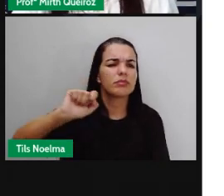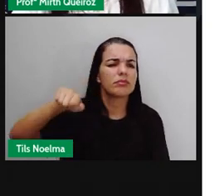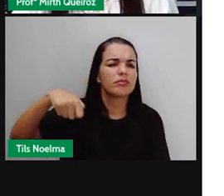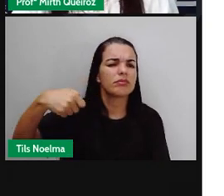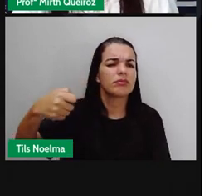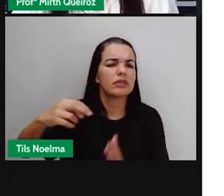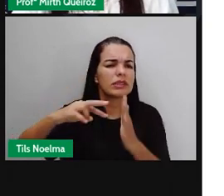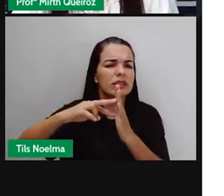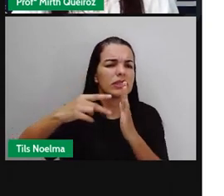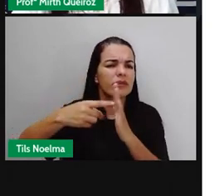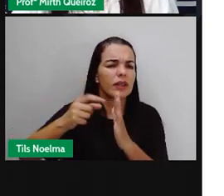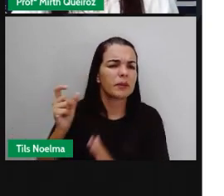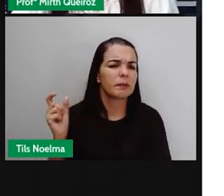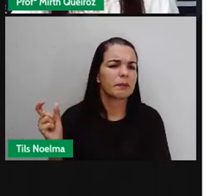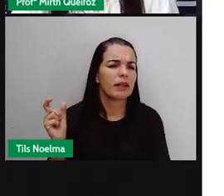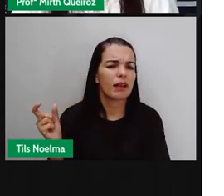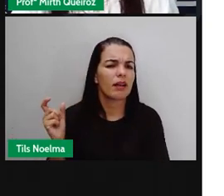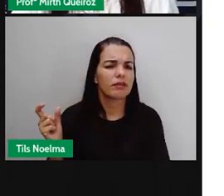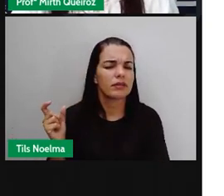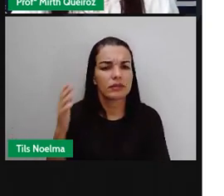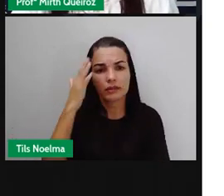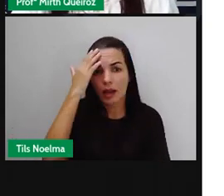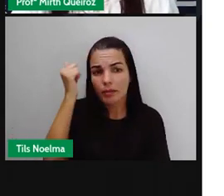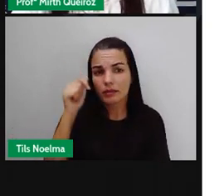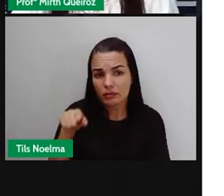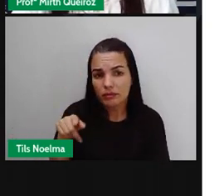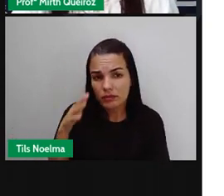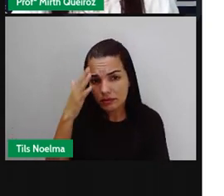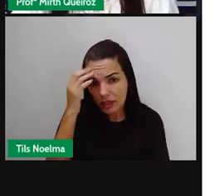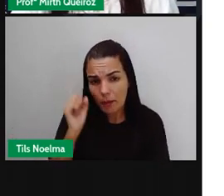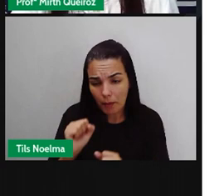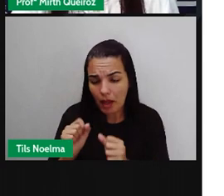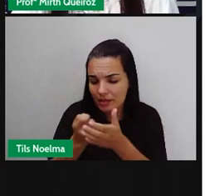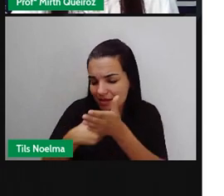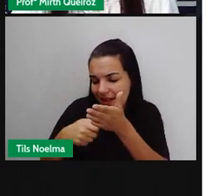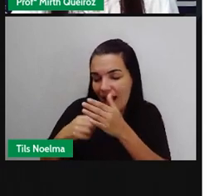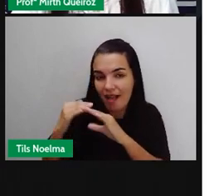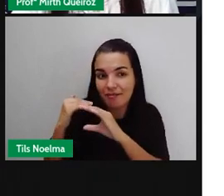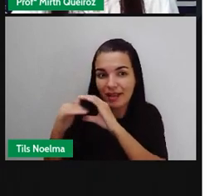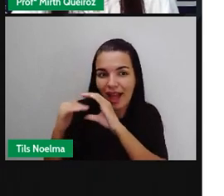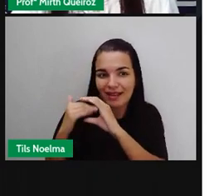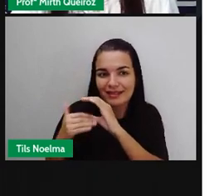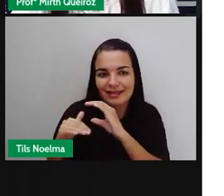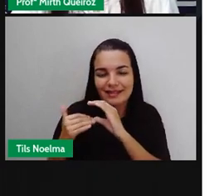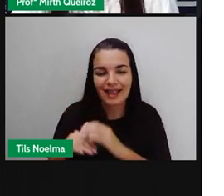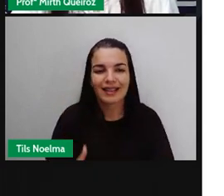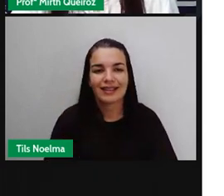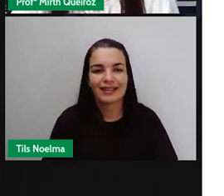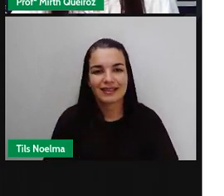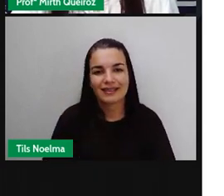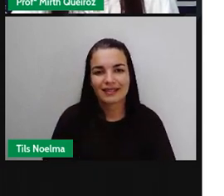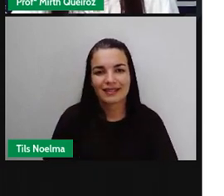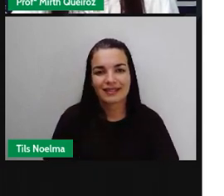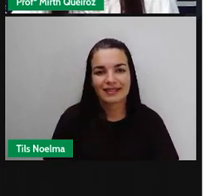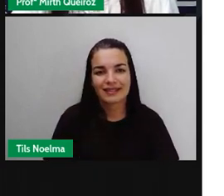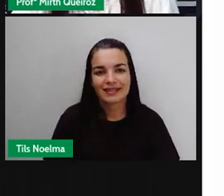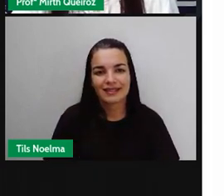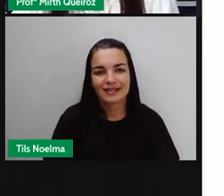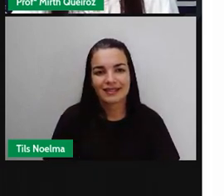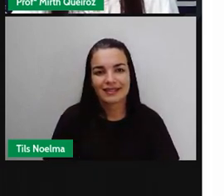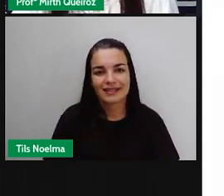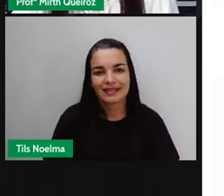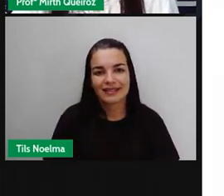essas palavras? Quem é que sabe? Escrevam aí no chat. Clara,